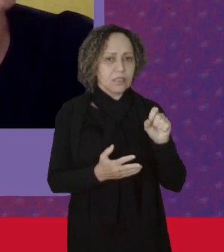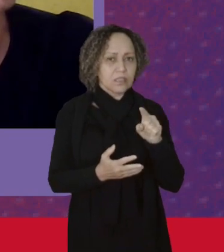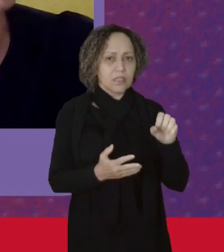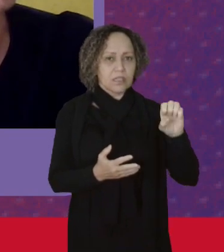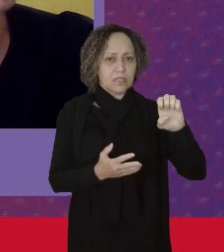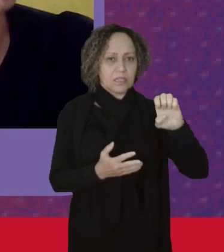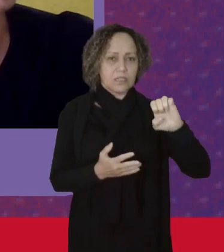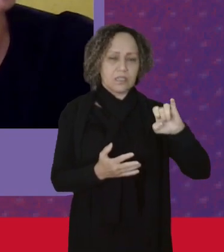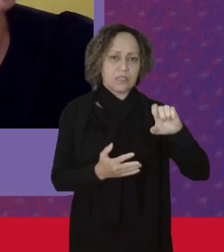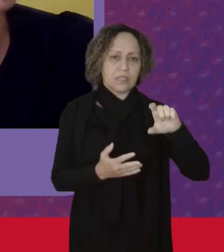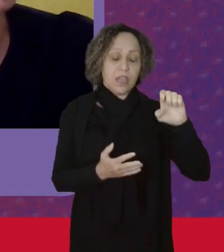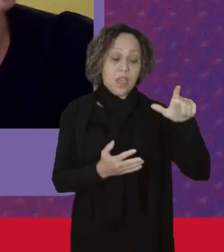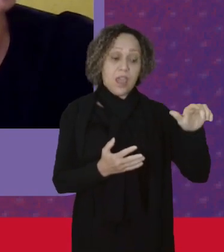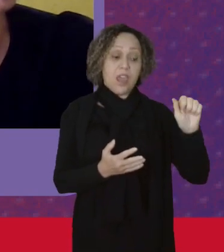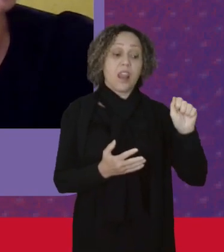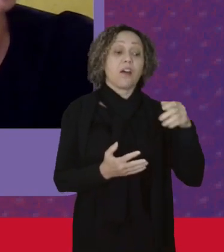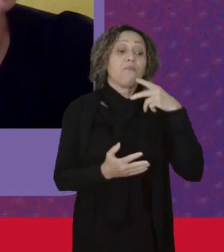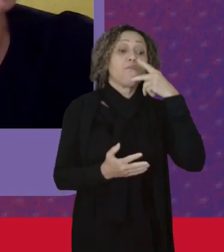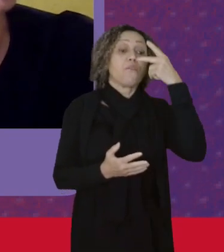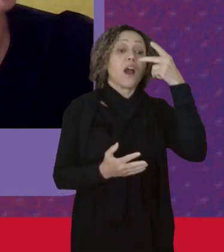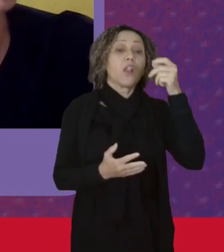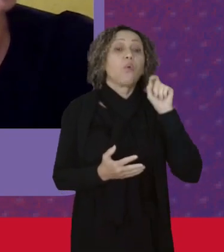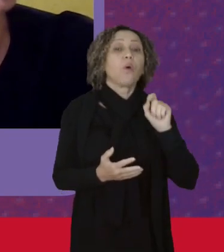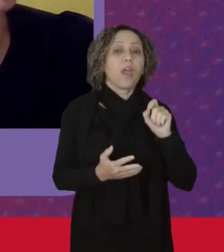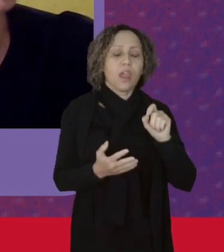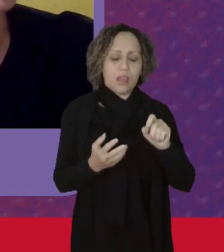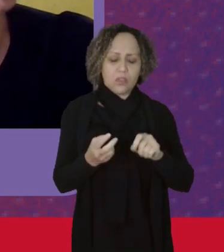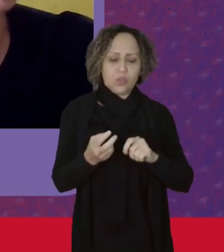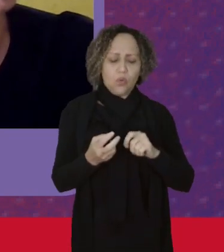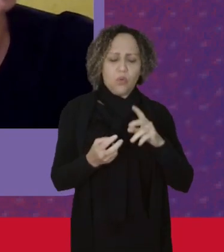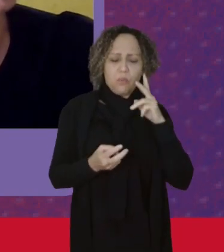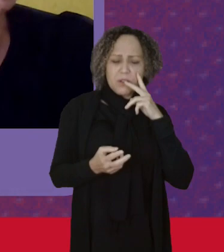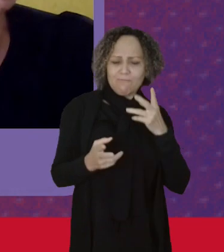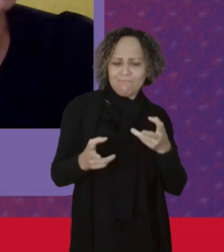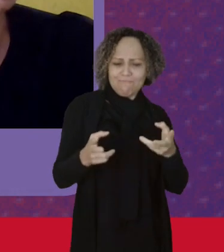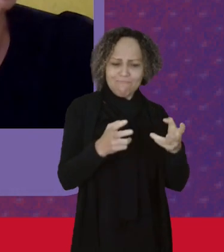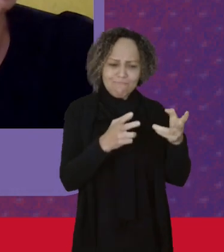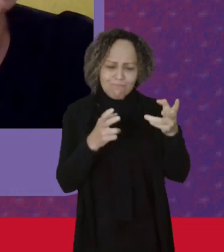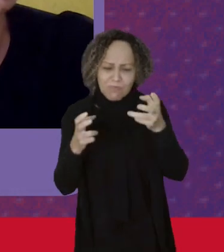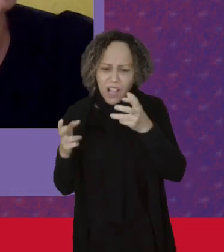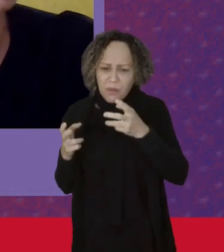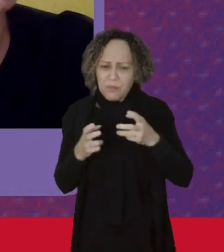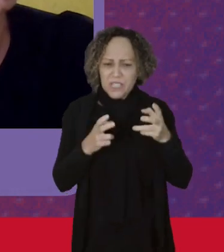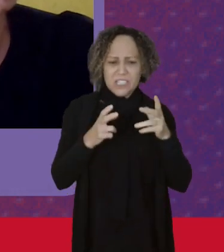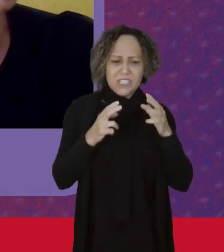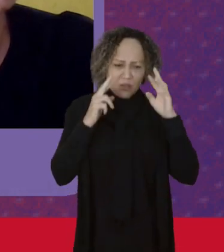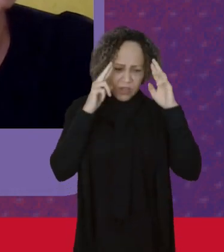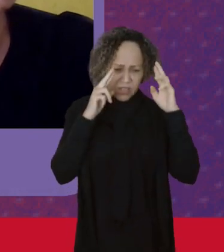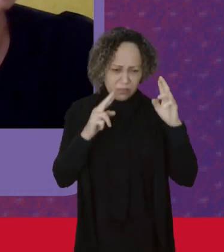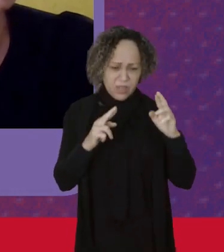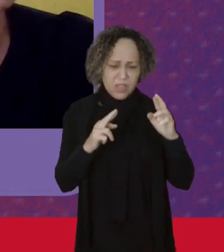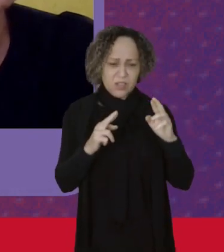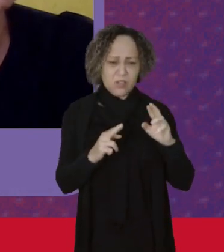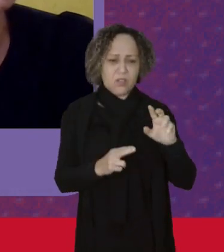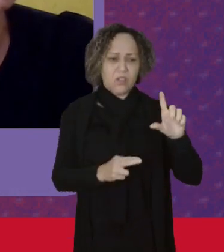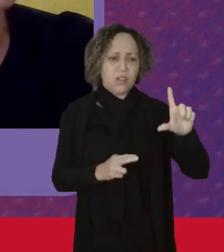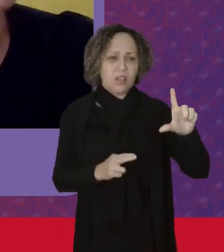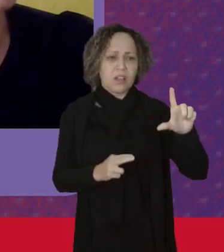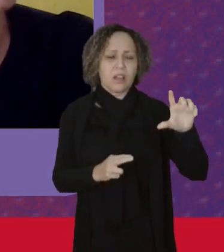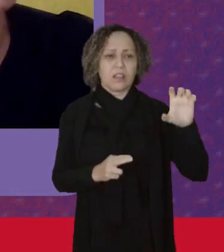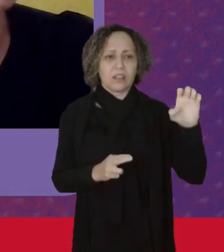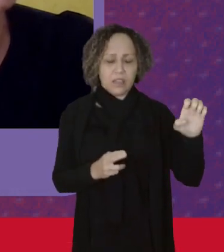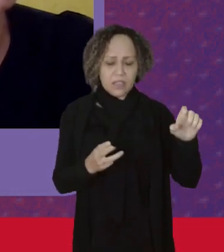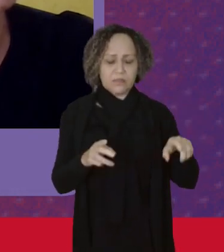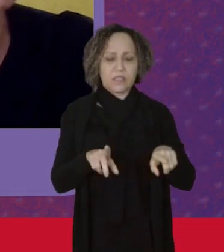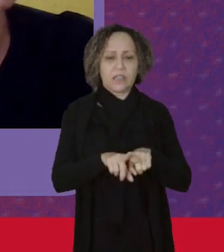mulheres, especialmente sobre a visibilidade das lésbicas e bissexuais. Eu queria